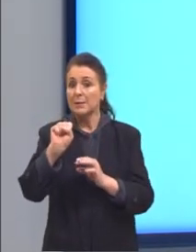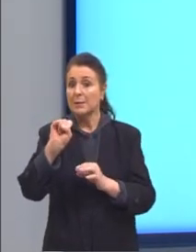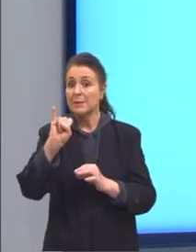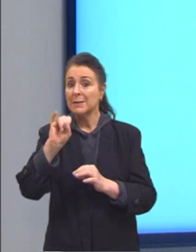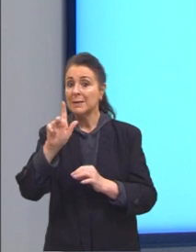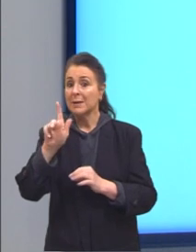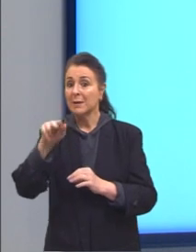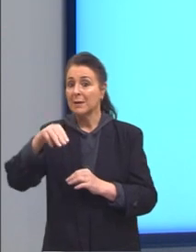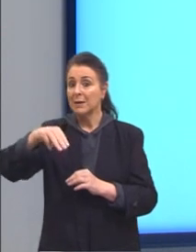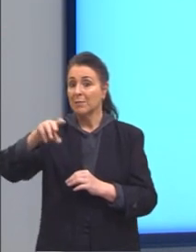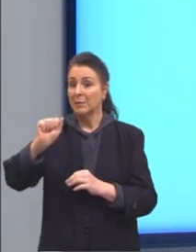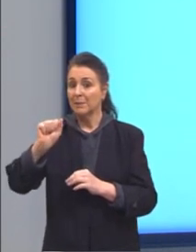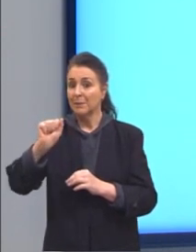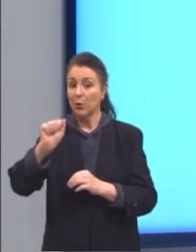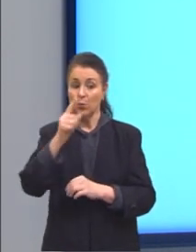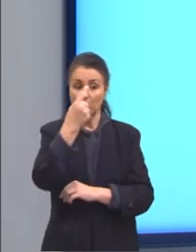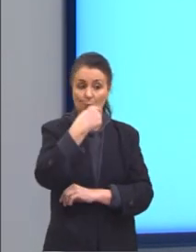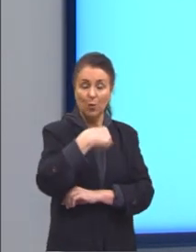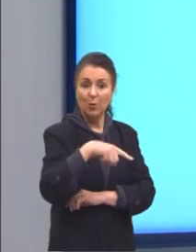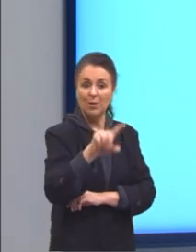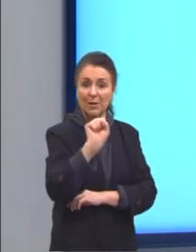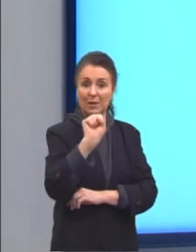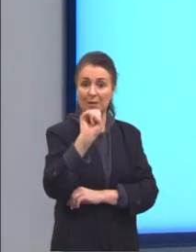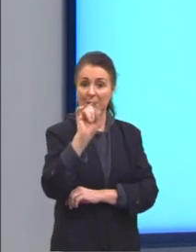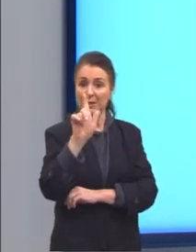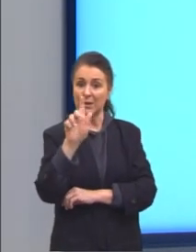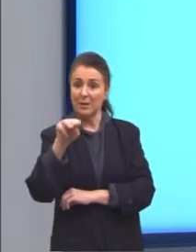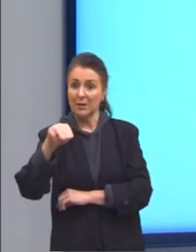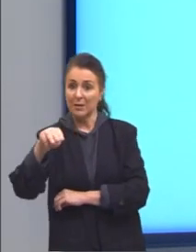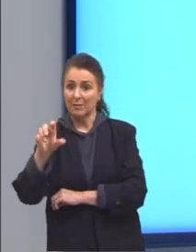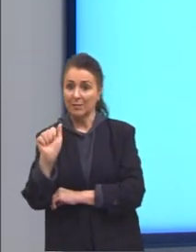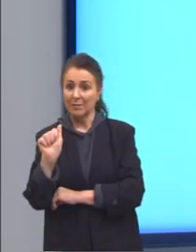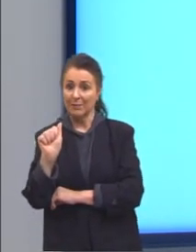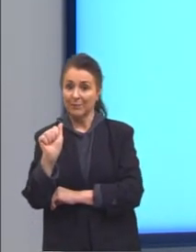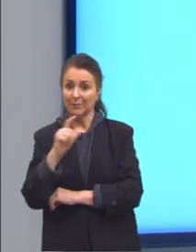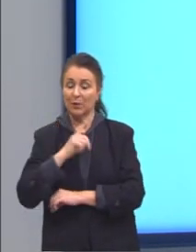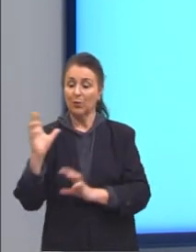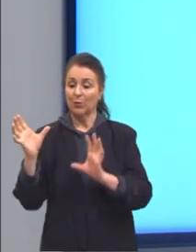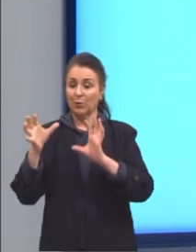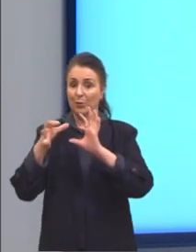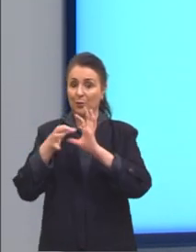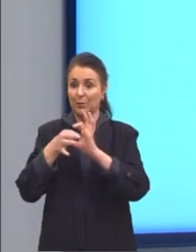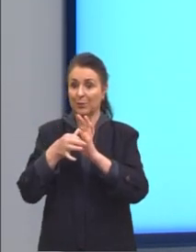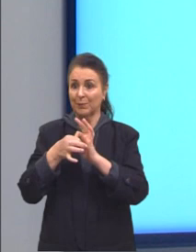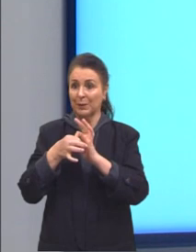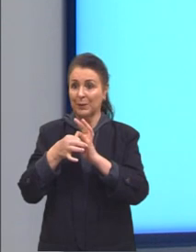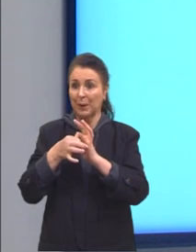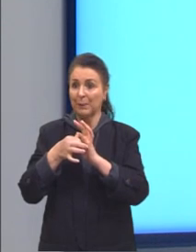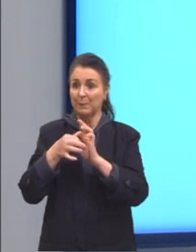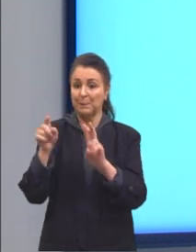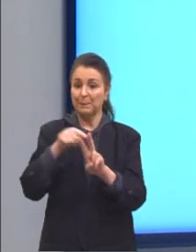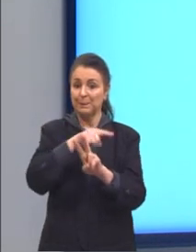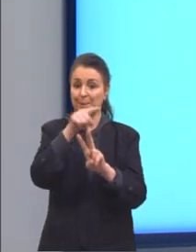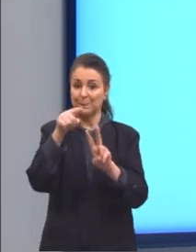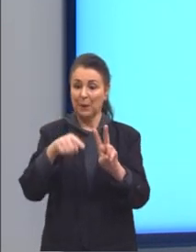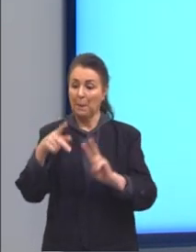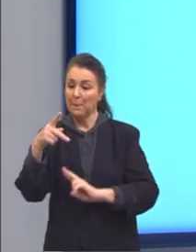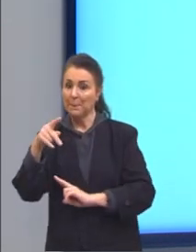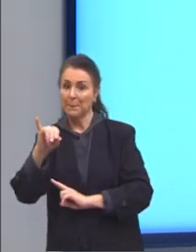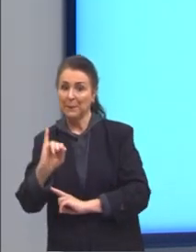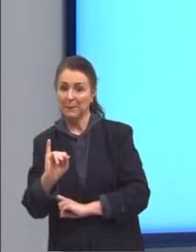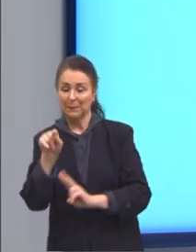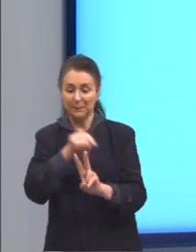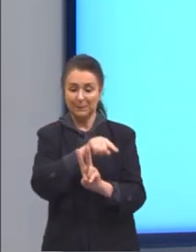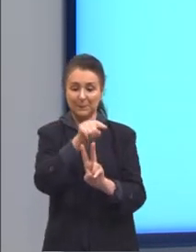sobre outra ligação Sigma neste orbital formando então uma ligação pi essa ligação pia uma